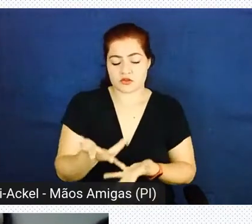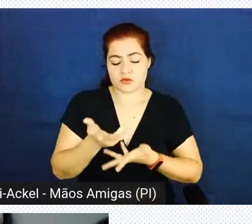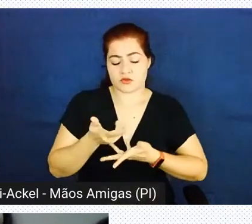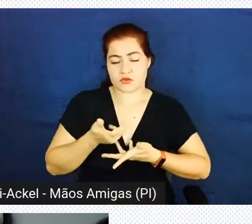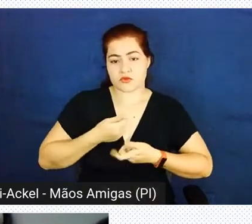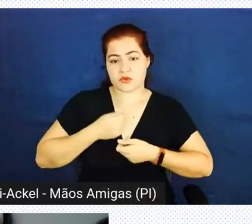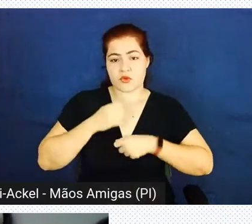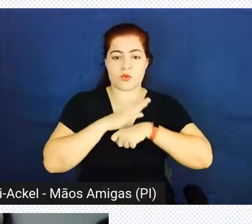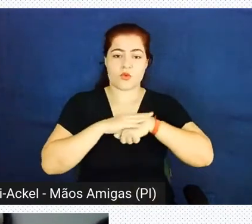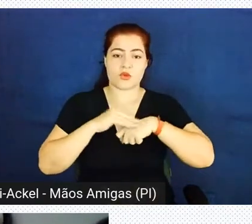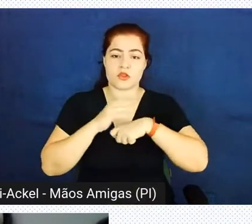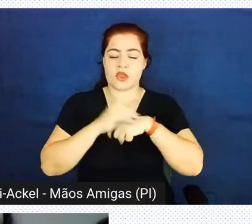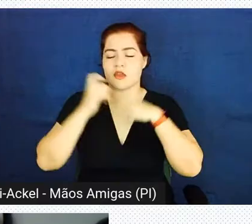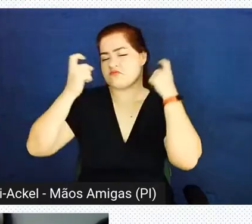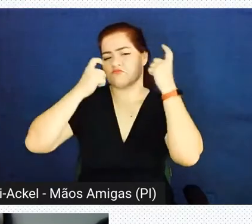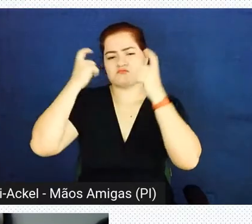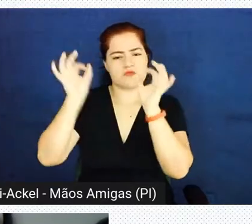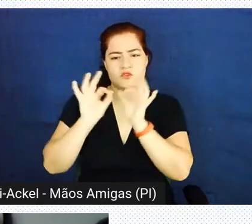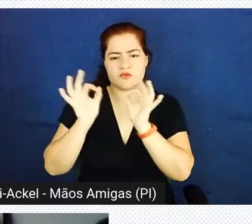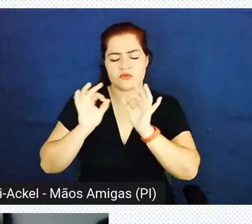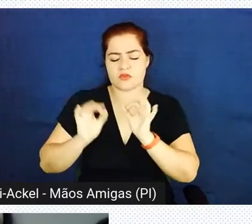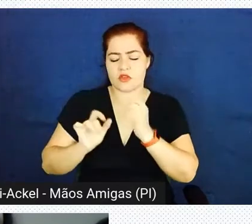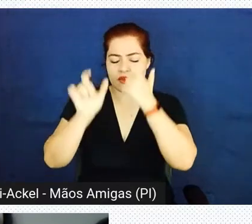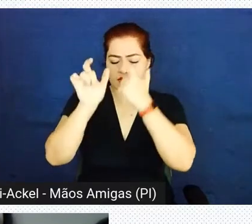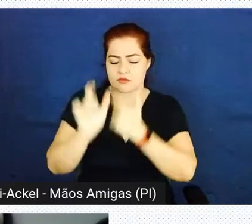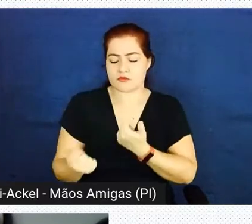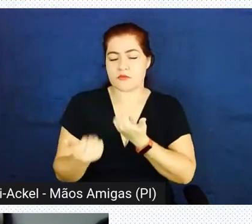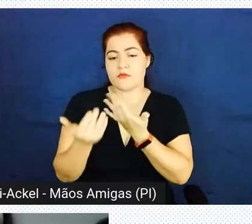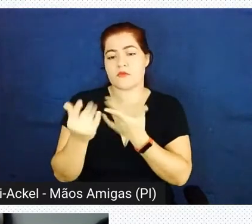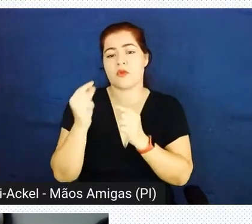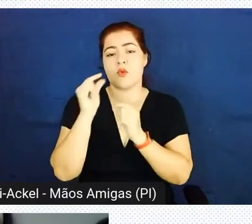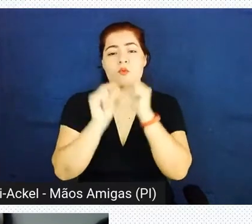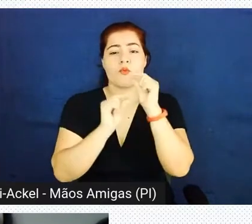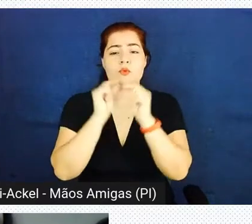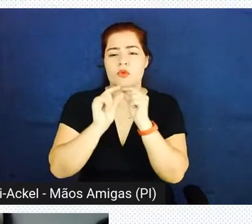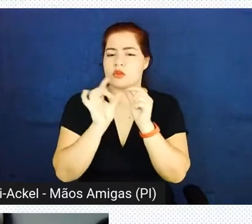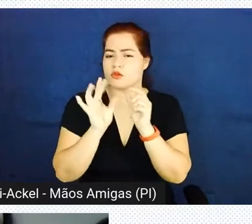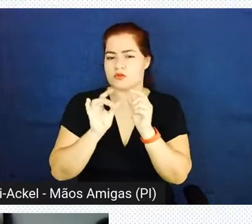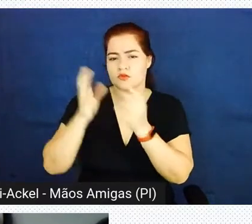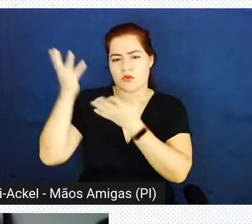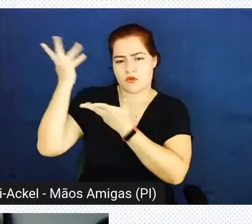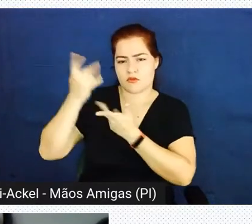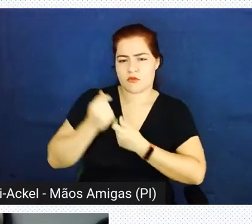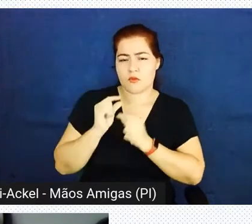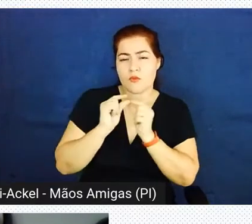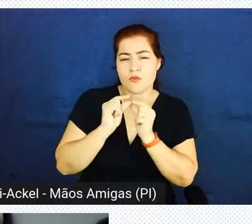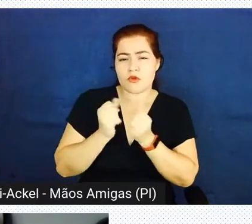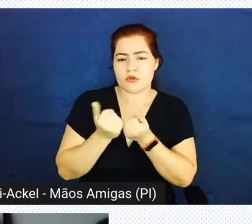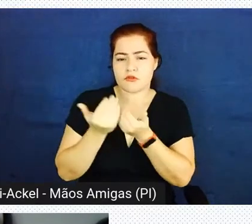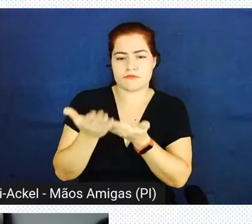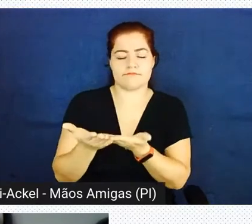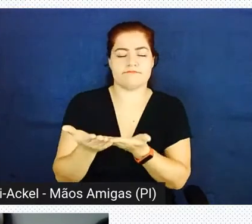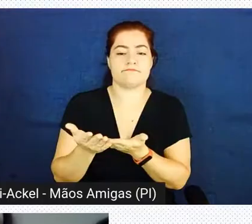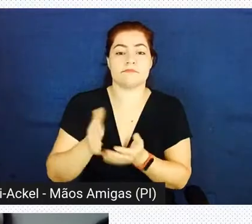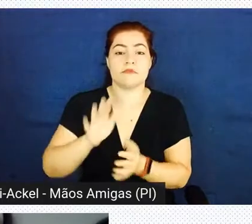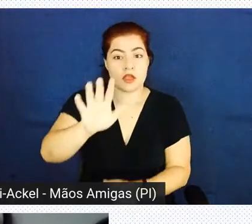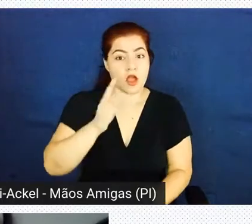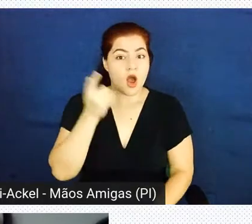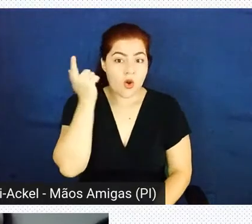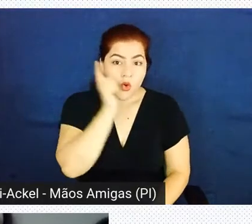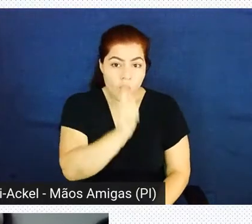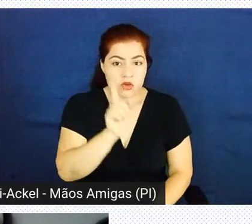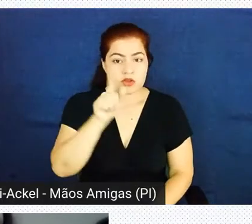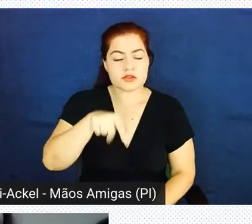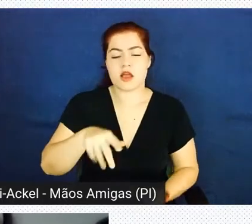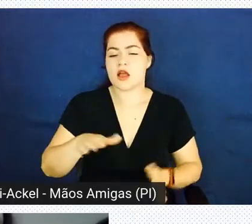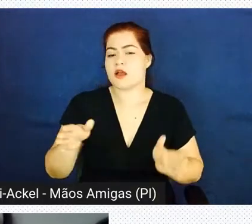cuidados do que em retribuírem com a parcela sequer do que disputam conquistar. É parte do fenômeno